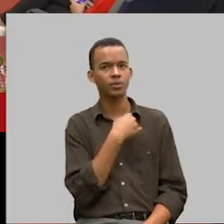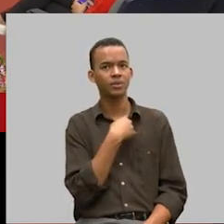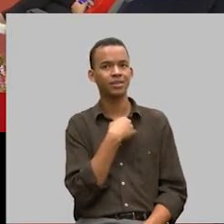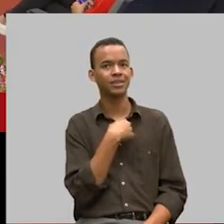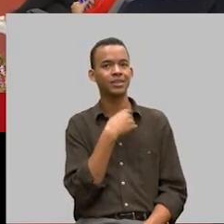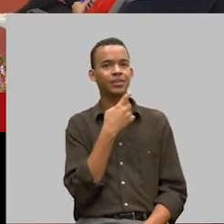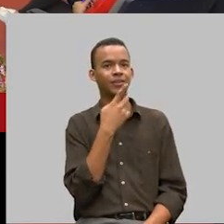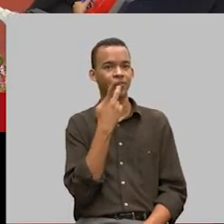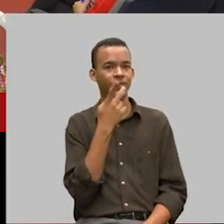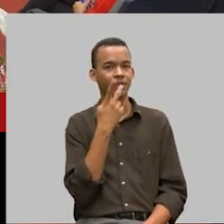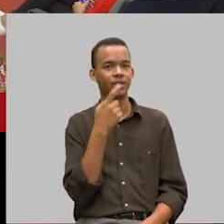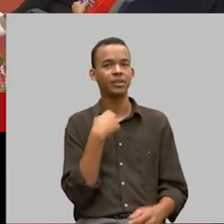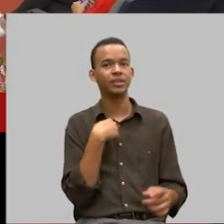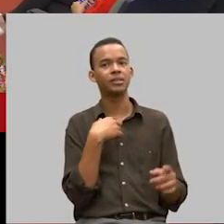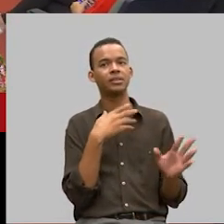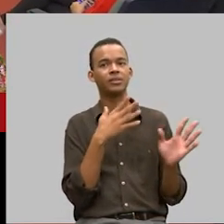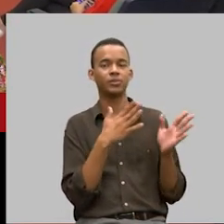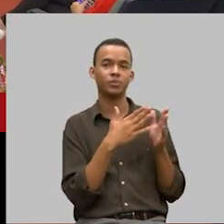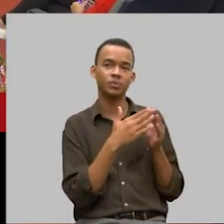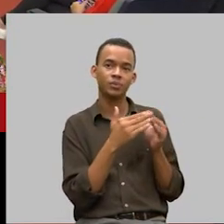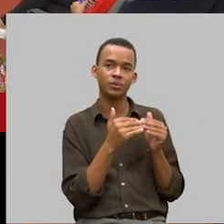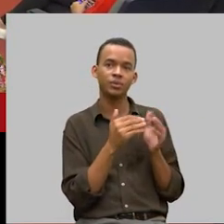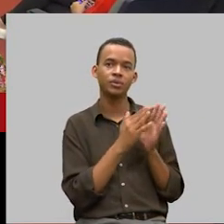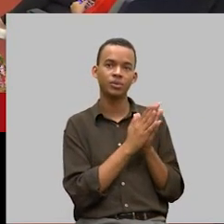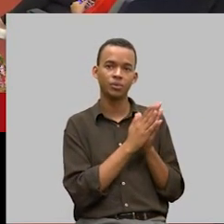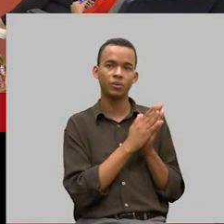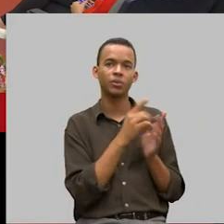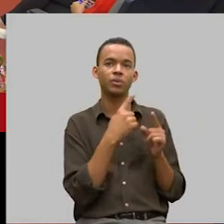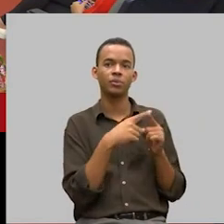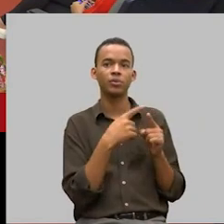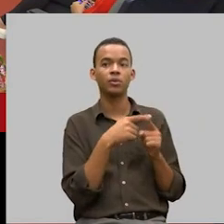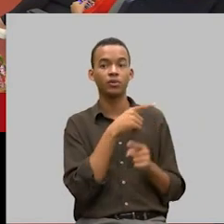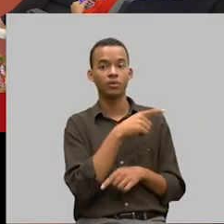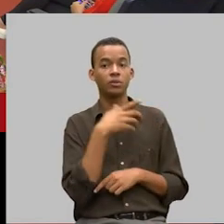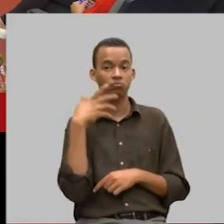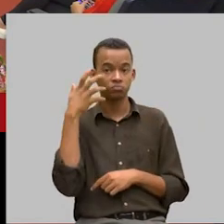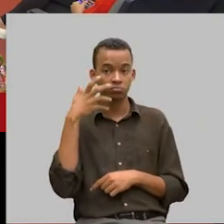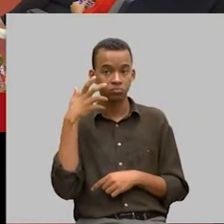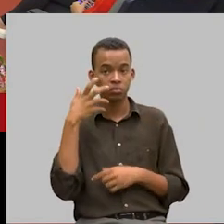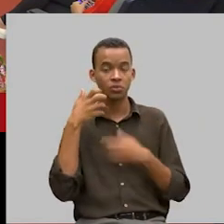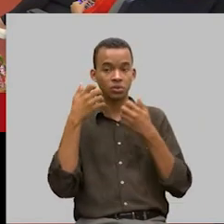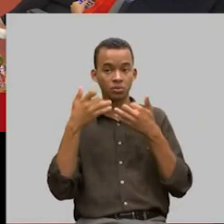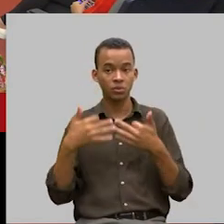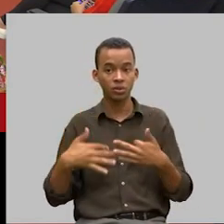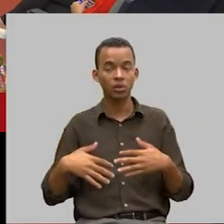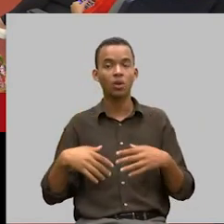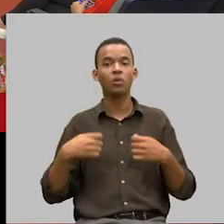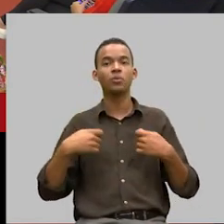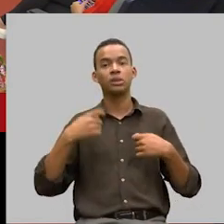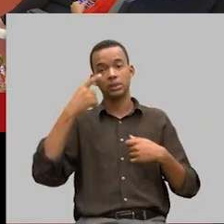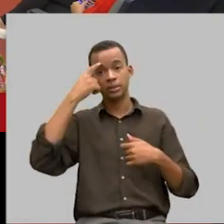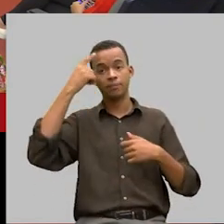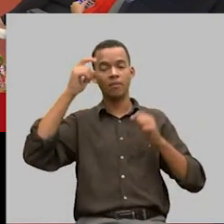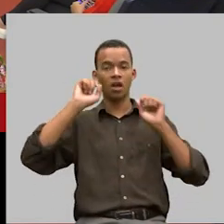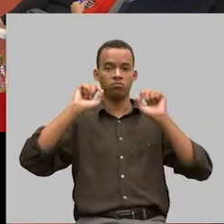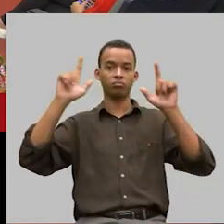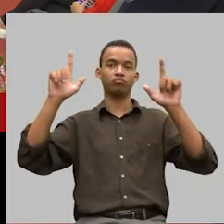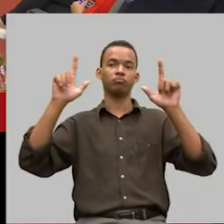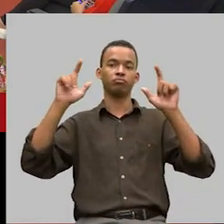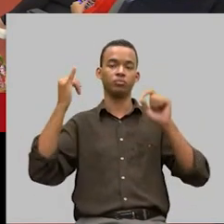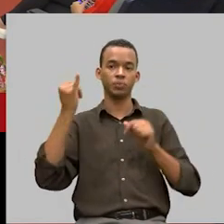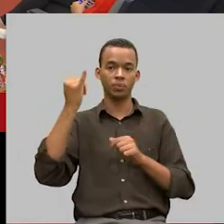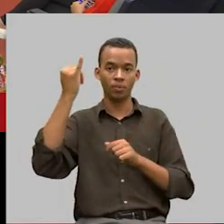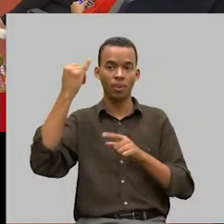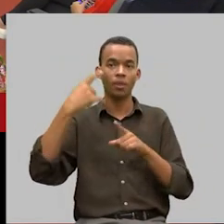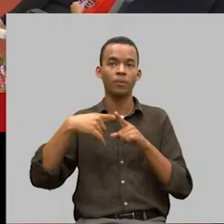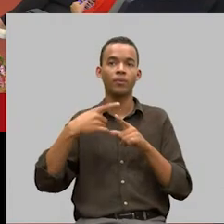falaria mais não é mas a sua contribuição me lembrou de um alerta importante né No momento que nós precisaremos de mais